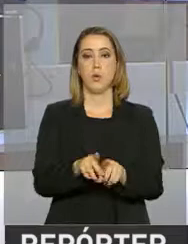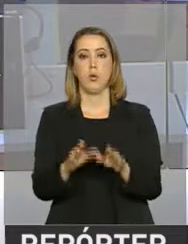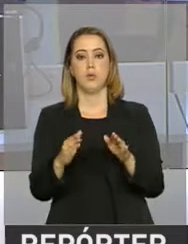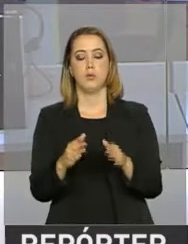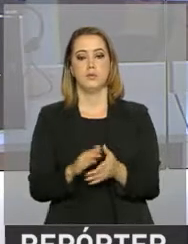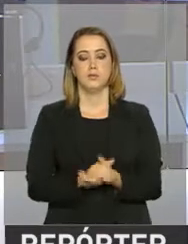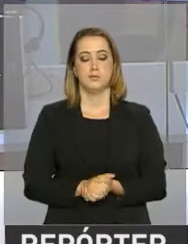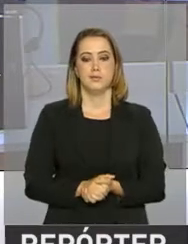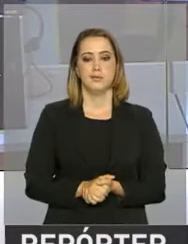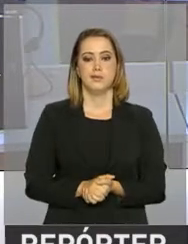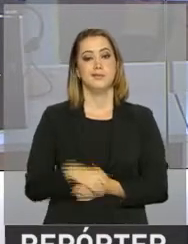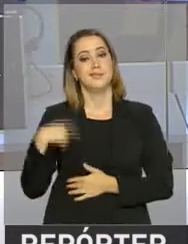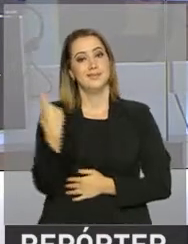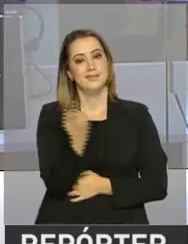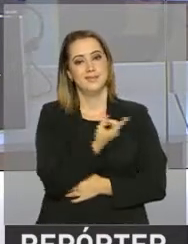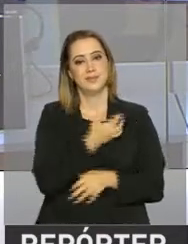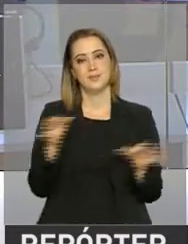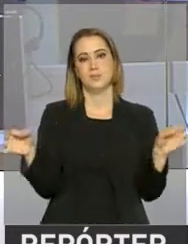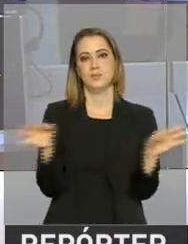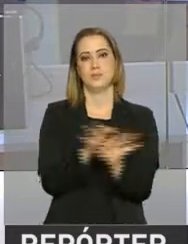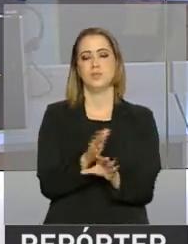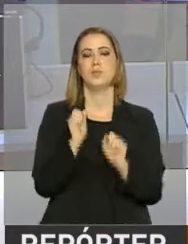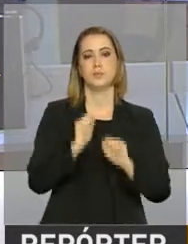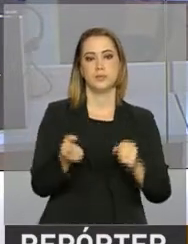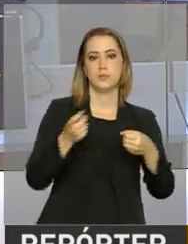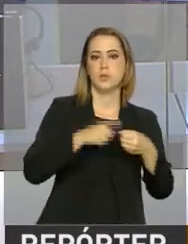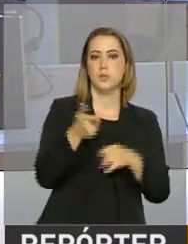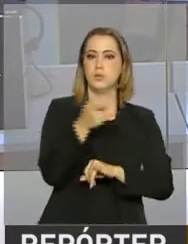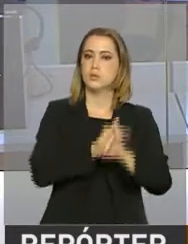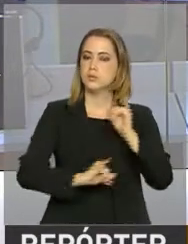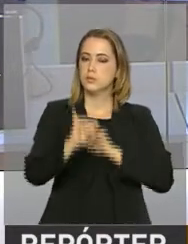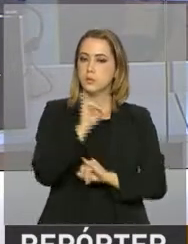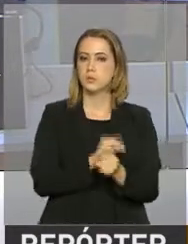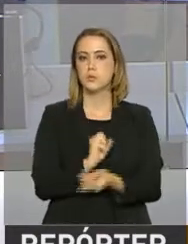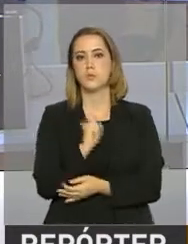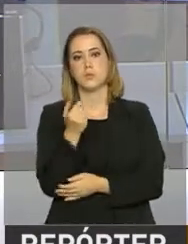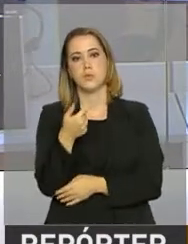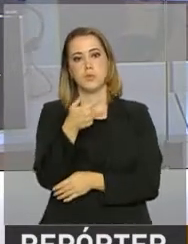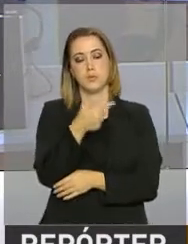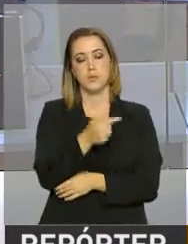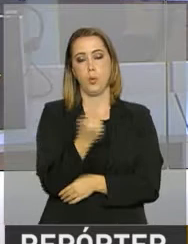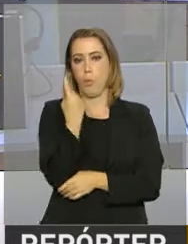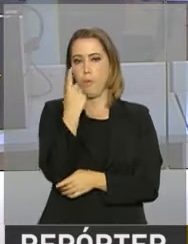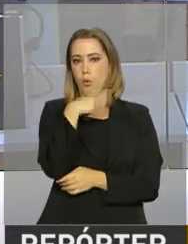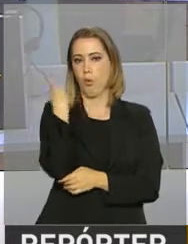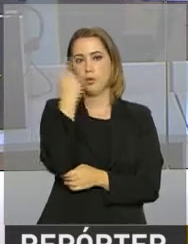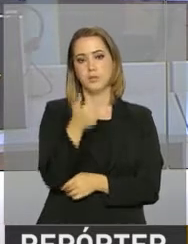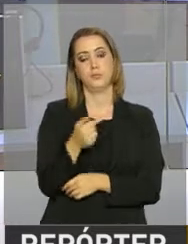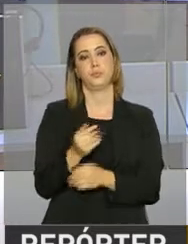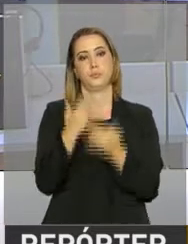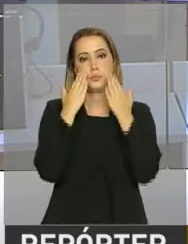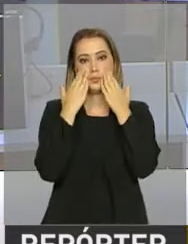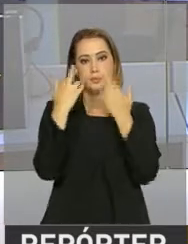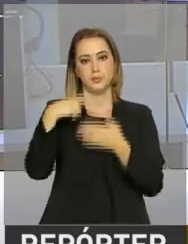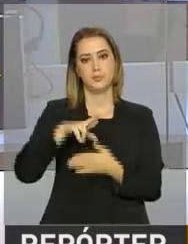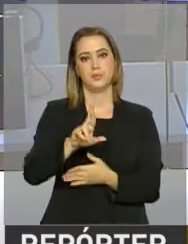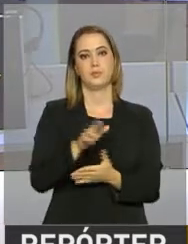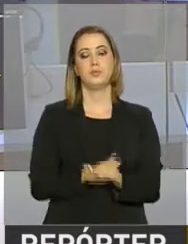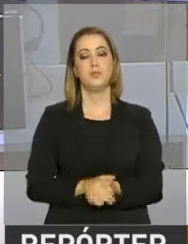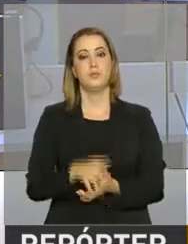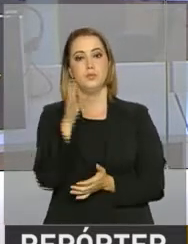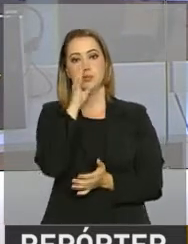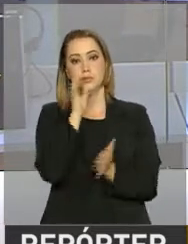privados. Nós ficamos por aqui, voltamos a qualquer momento com outras informações ou daqui a uma hora na próxima edição do Repórter